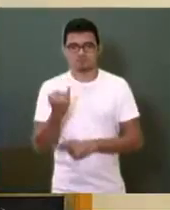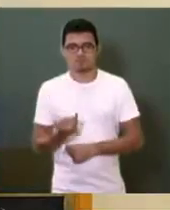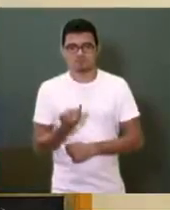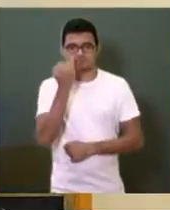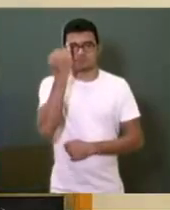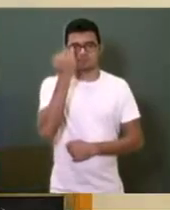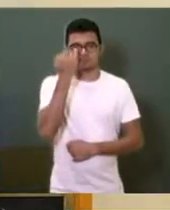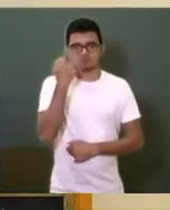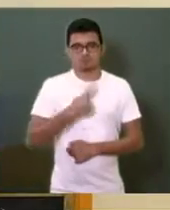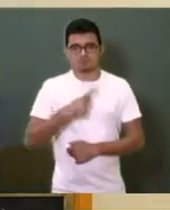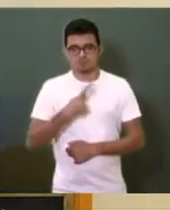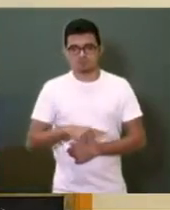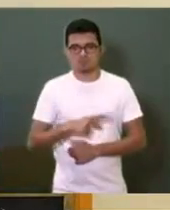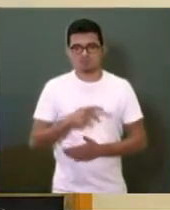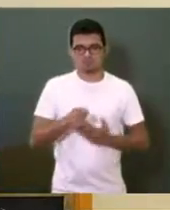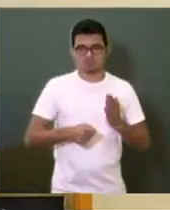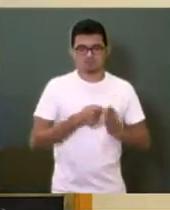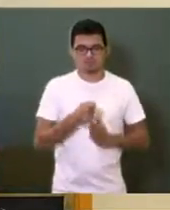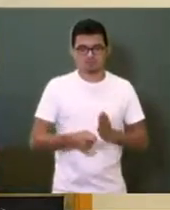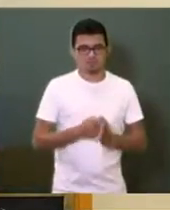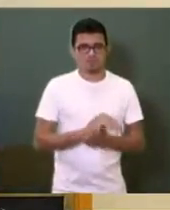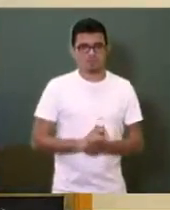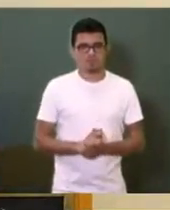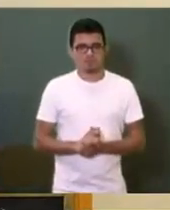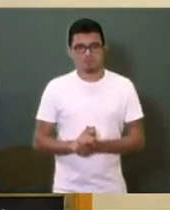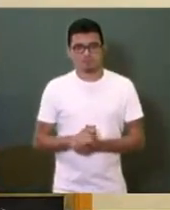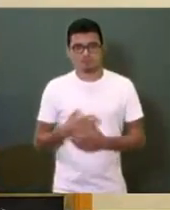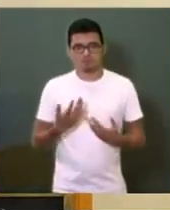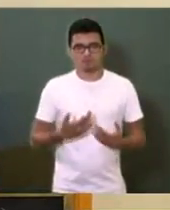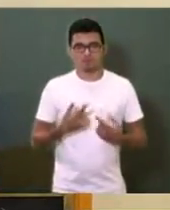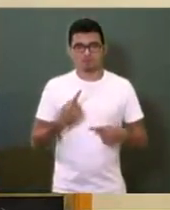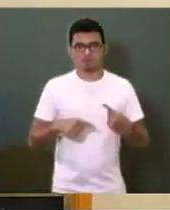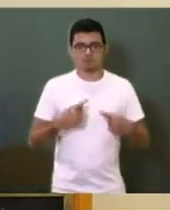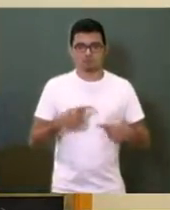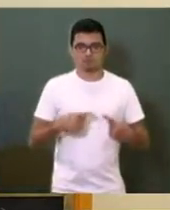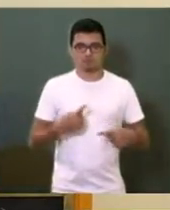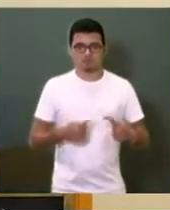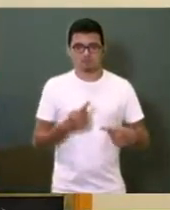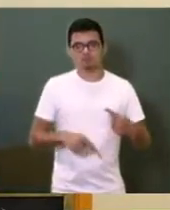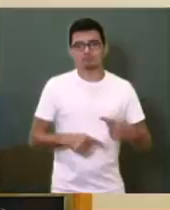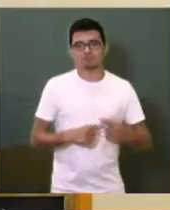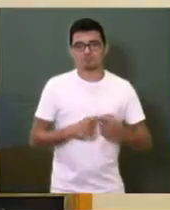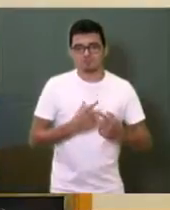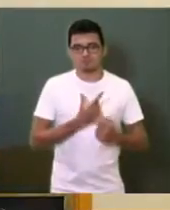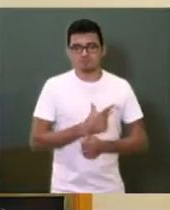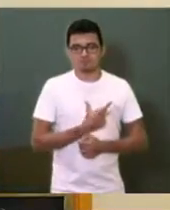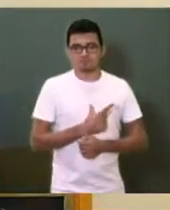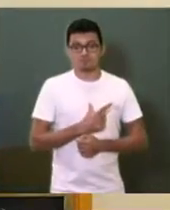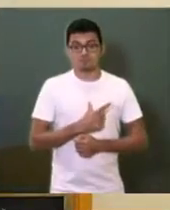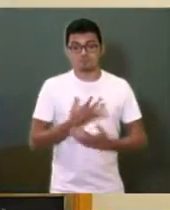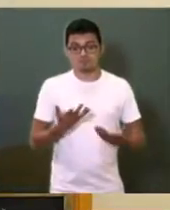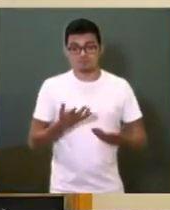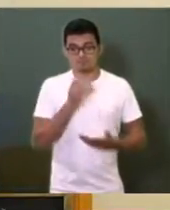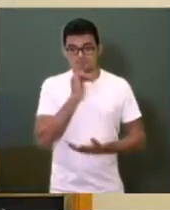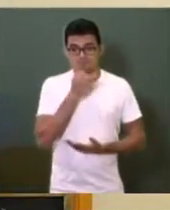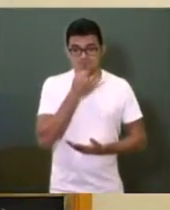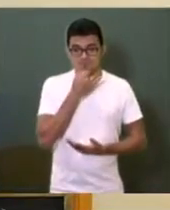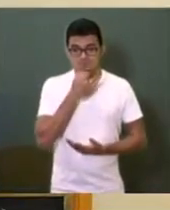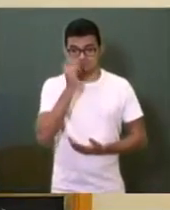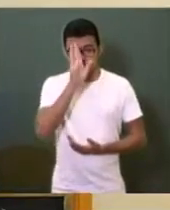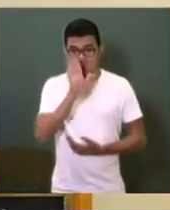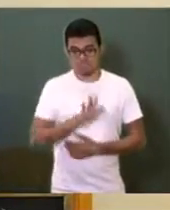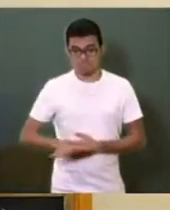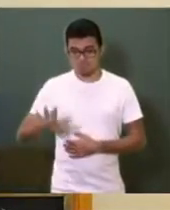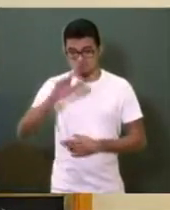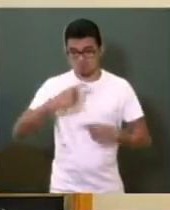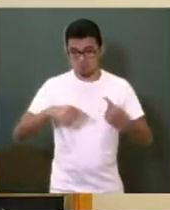nossa cidade ea política nacional infelizmente ela acaba respingando